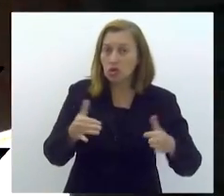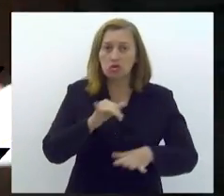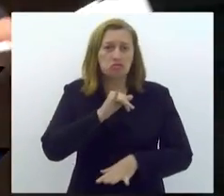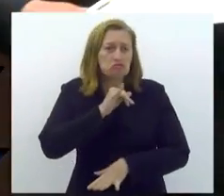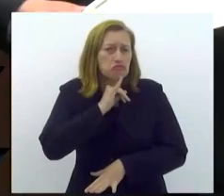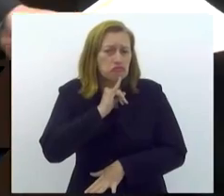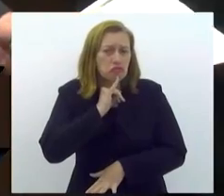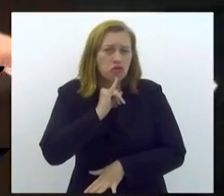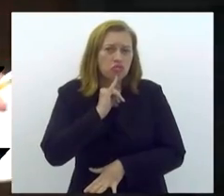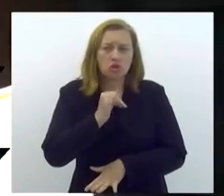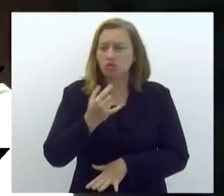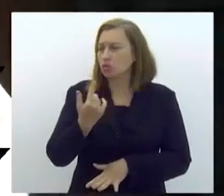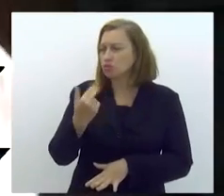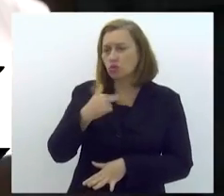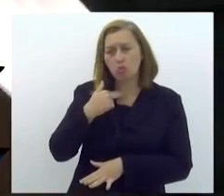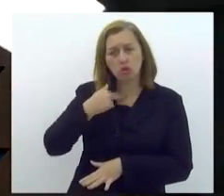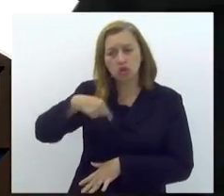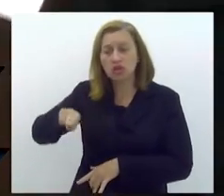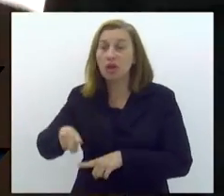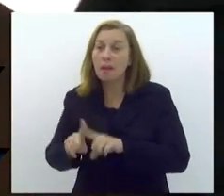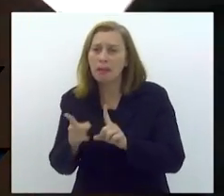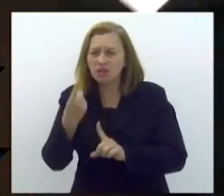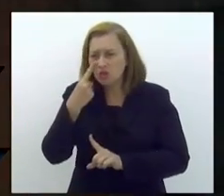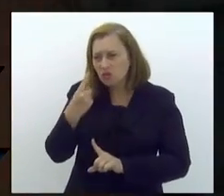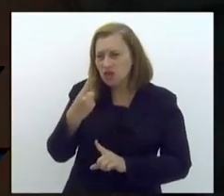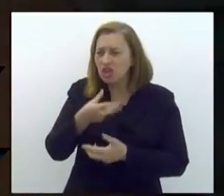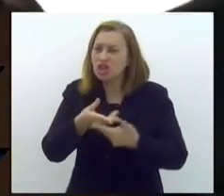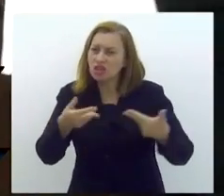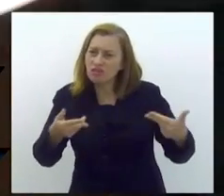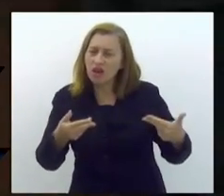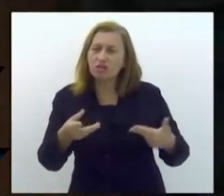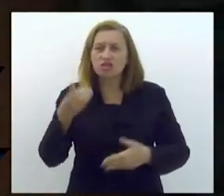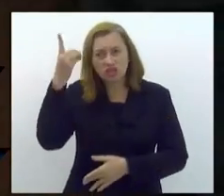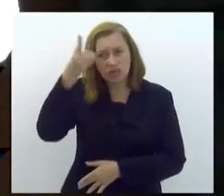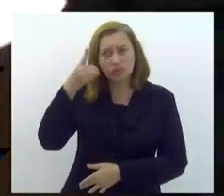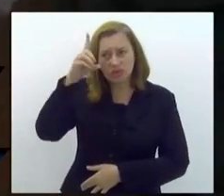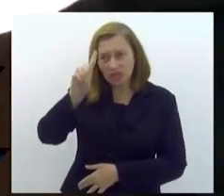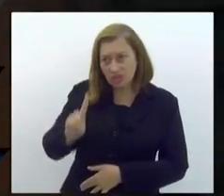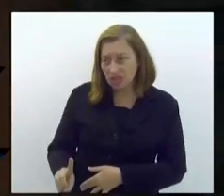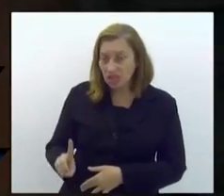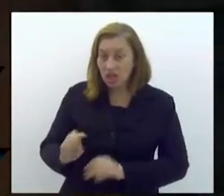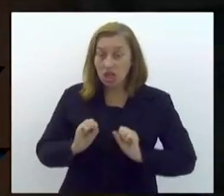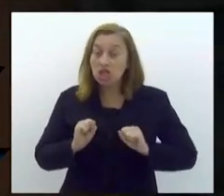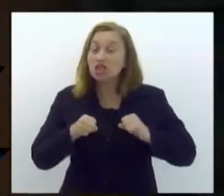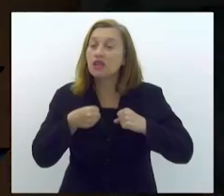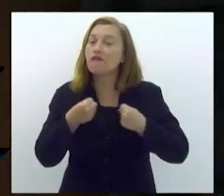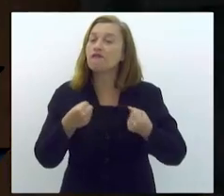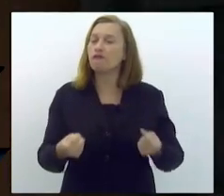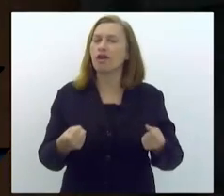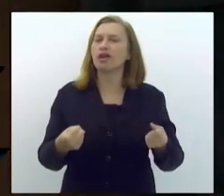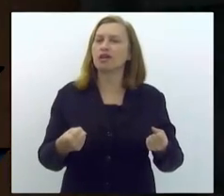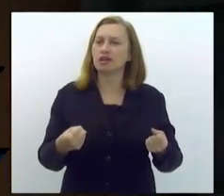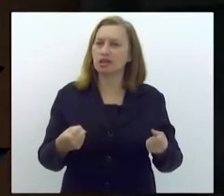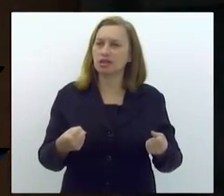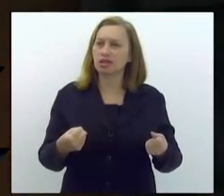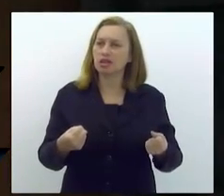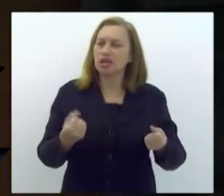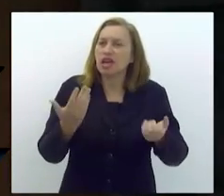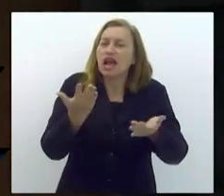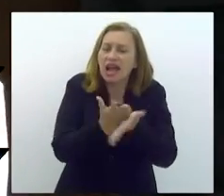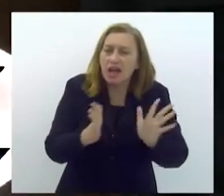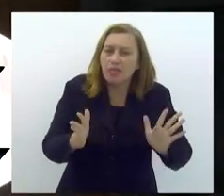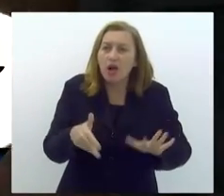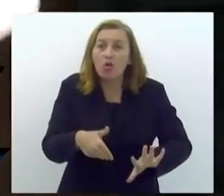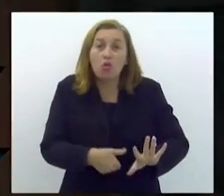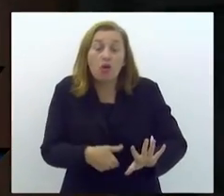eu não tive condições de ir mas vi que vários deputados da direita que são defensores é de nós acabamos com